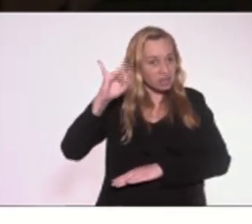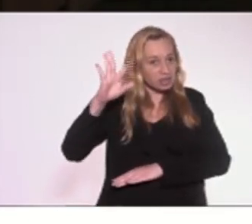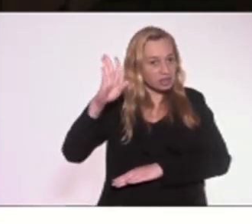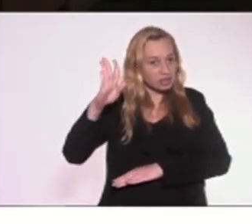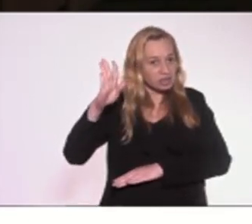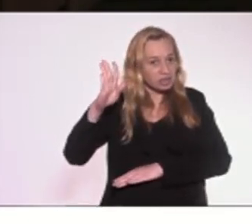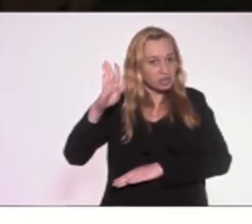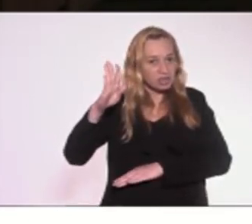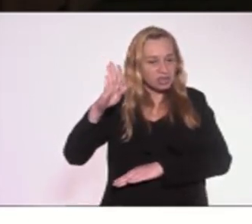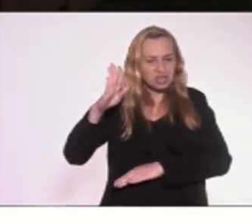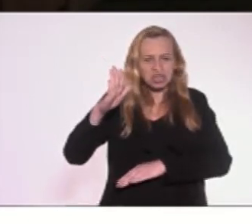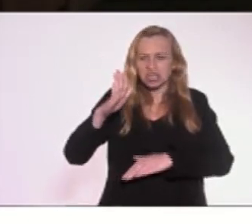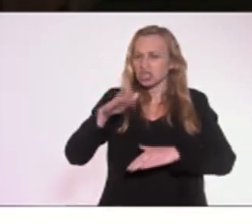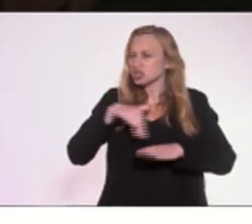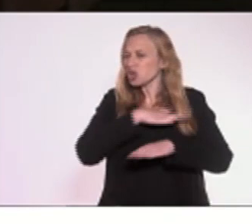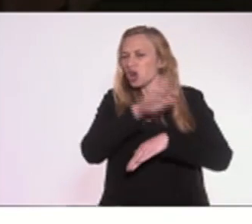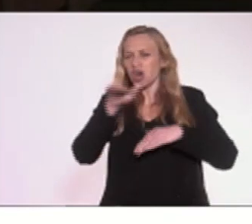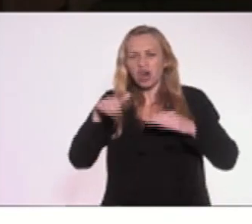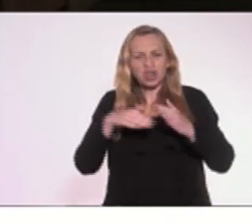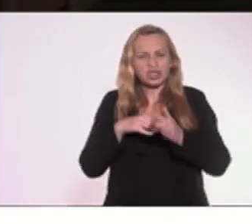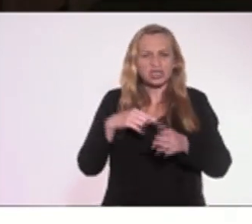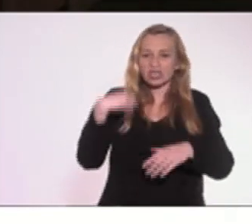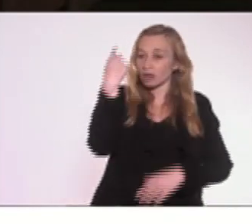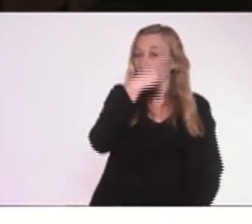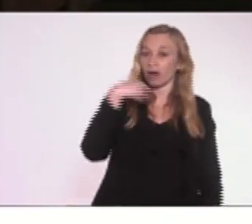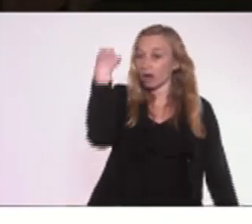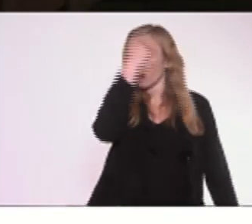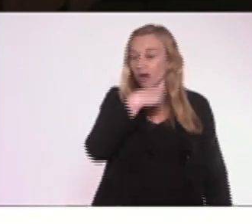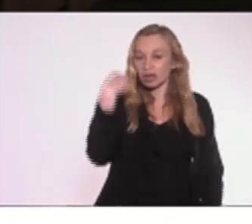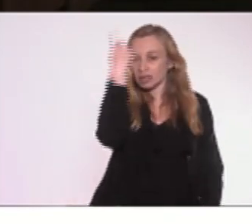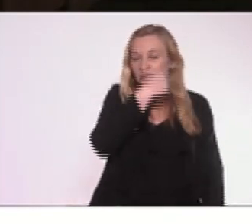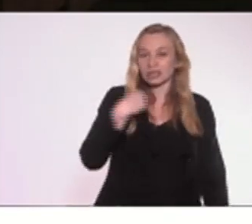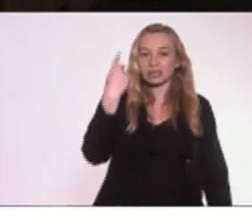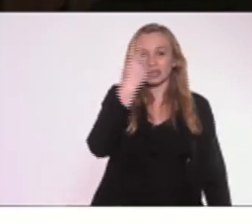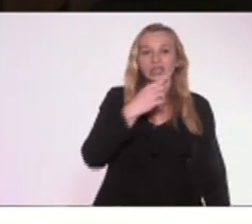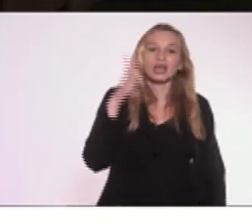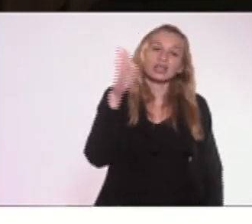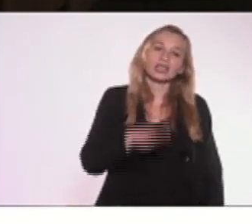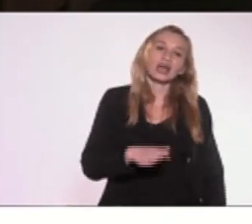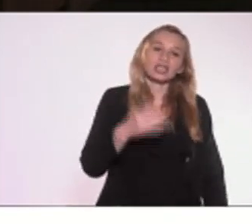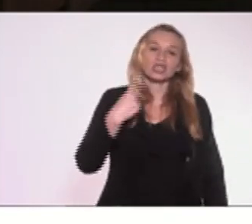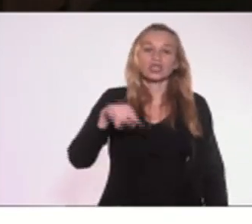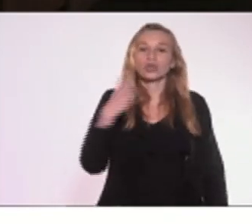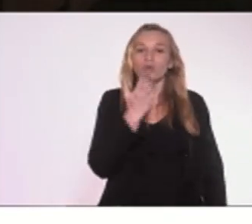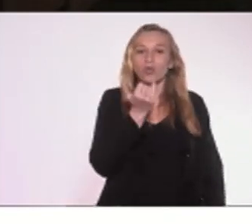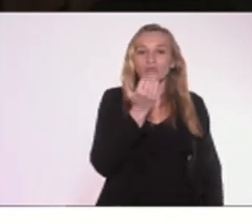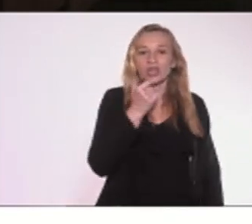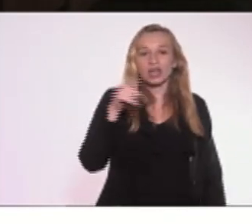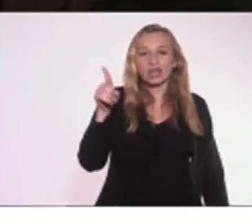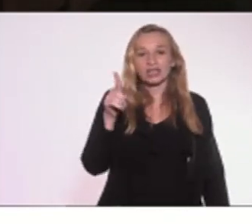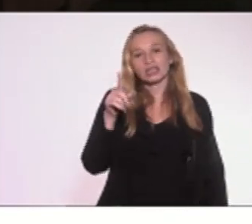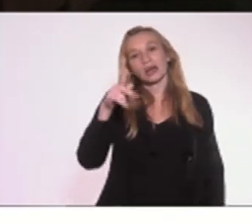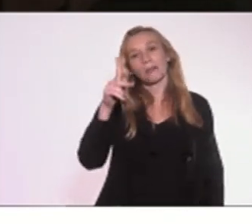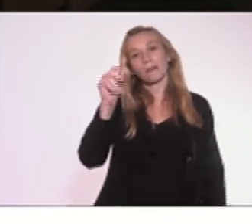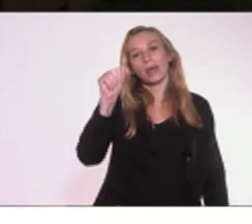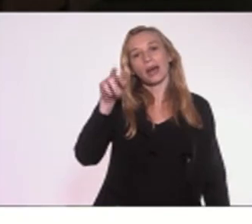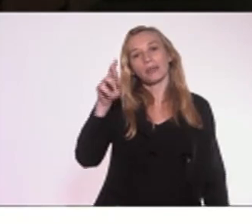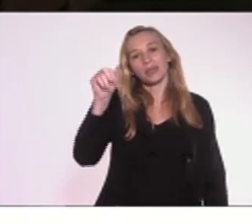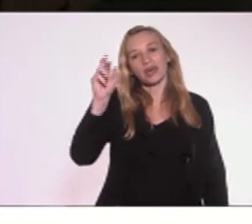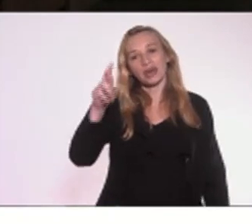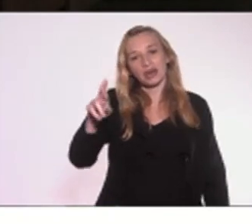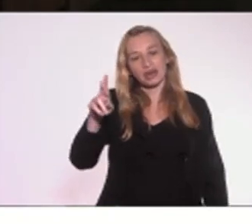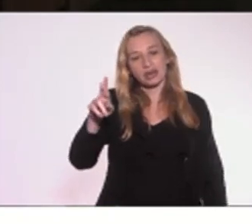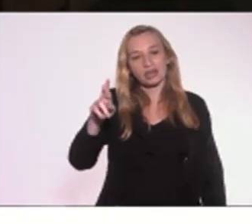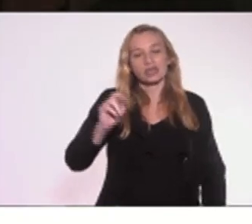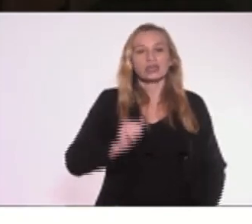todas as horas no Glioche, e durante a tarde a gente almoçava ali perto da Parmeira, não é isso?